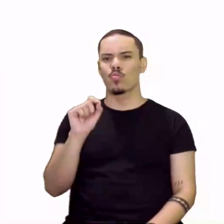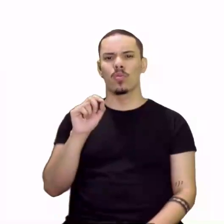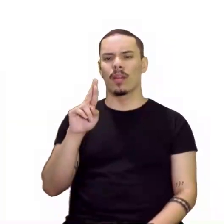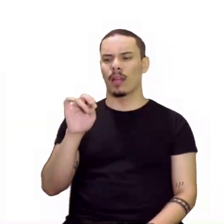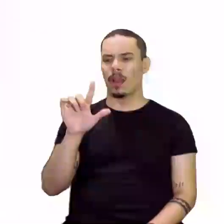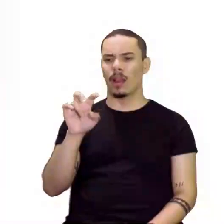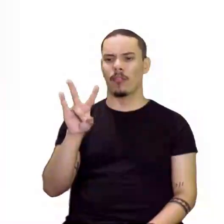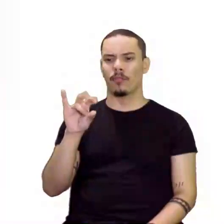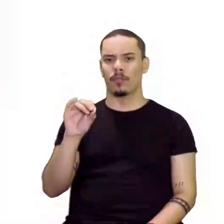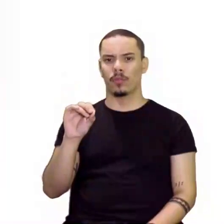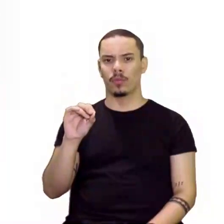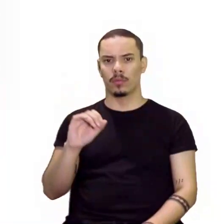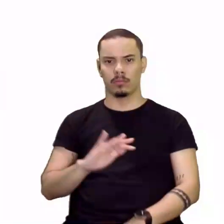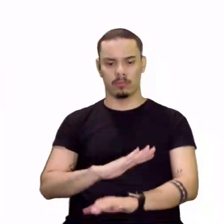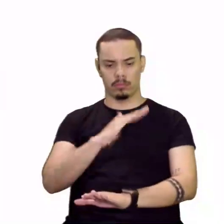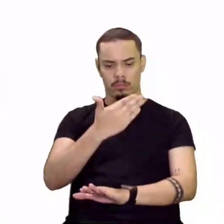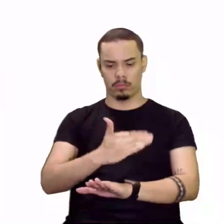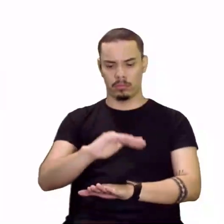professor?